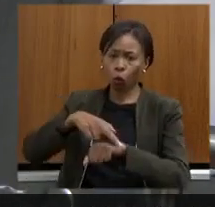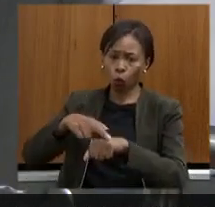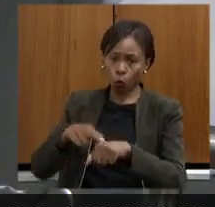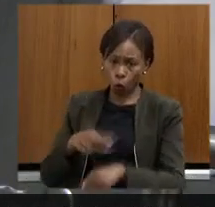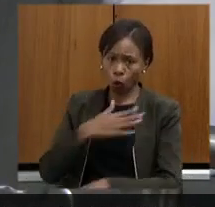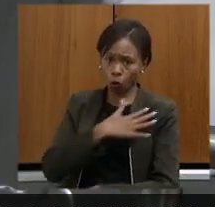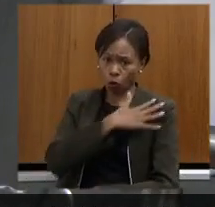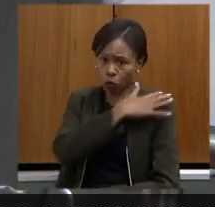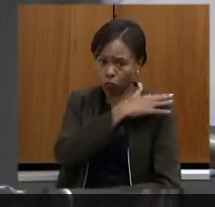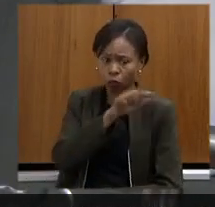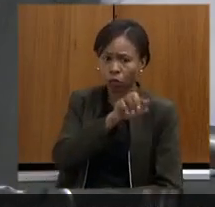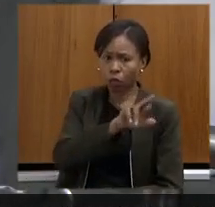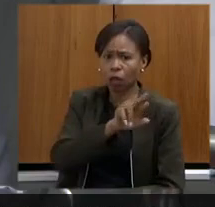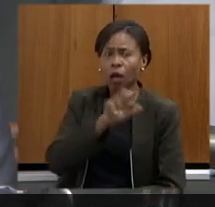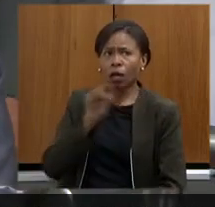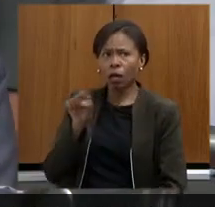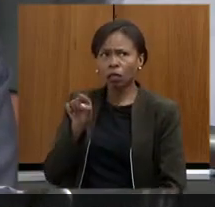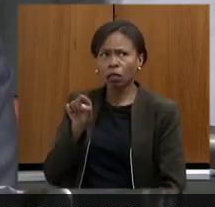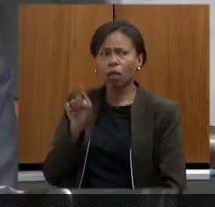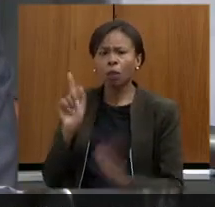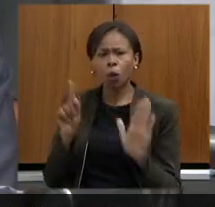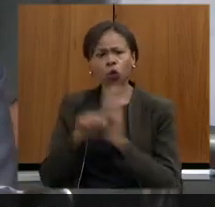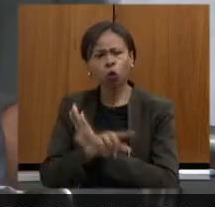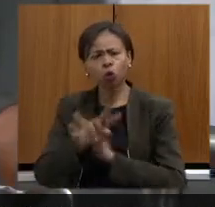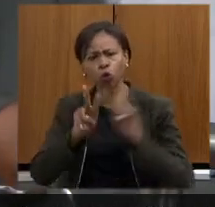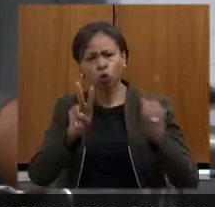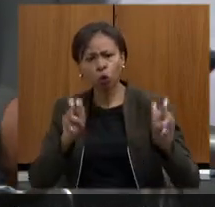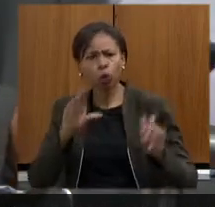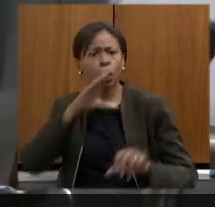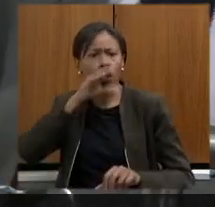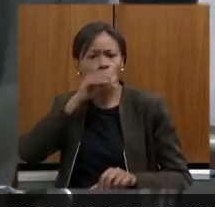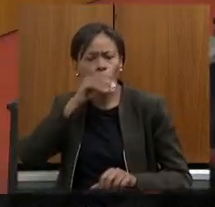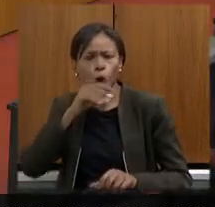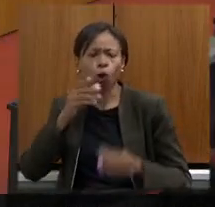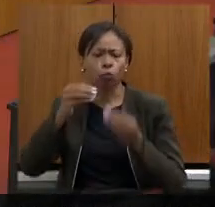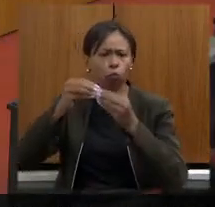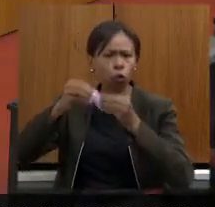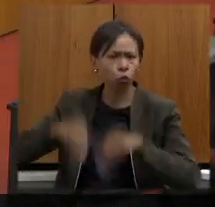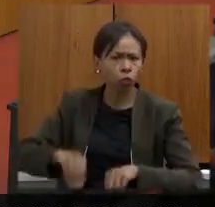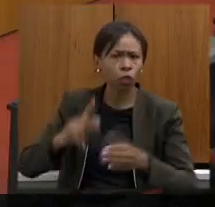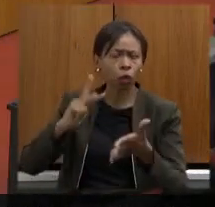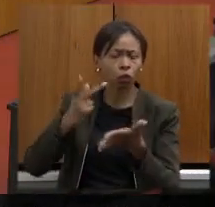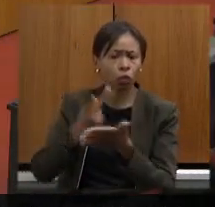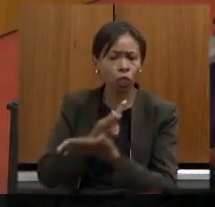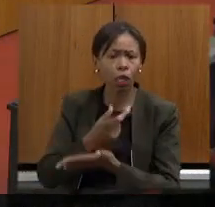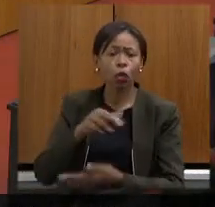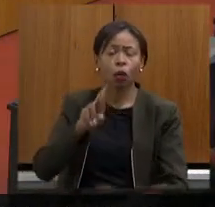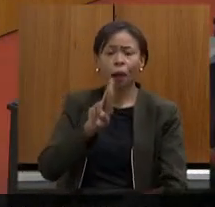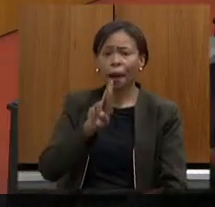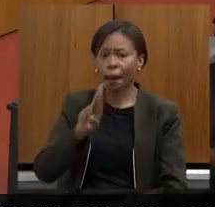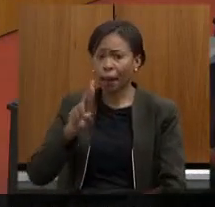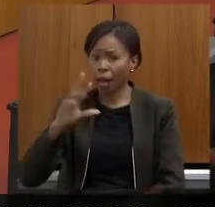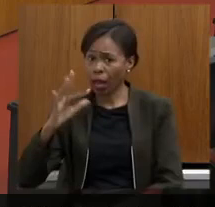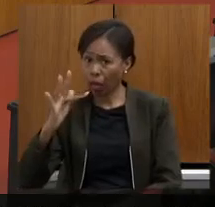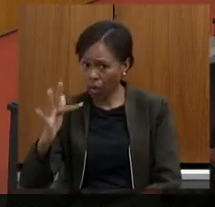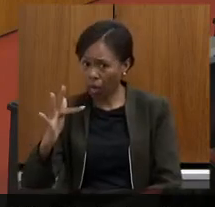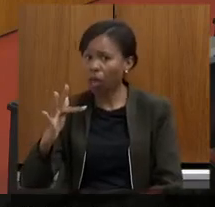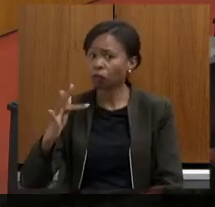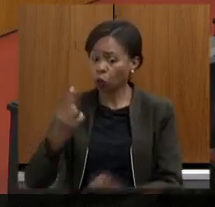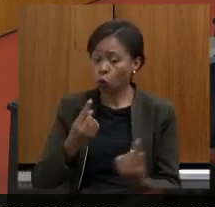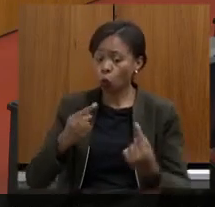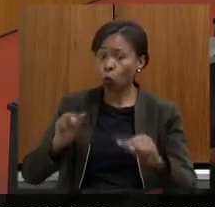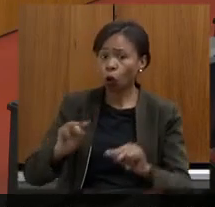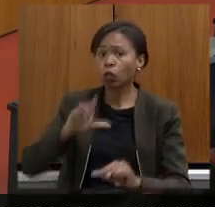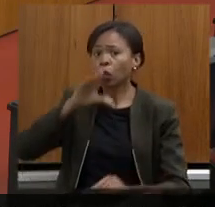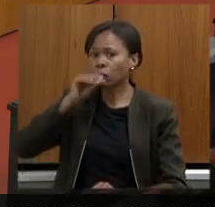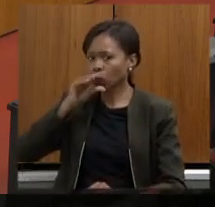Deputado sargento Rodrigues levantou uma coisa então aqui sobre os servidores os impactos da do regime de recuperação fiscal com os servidores